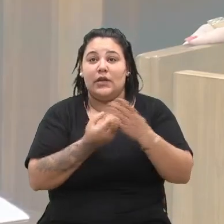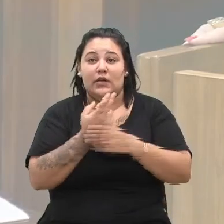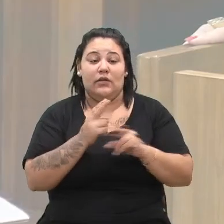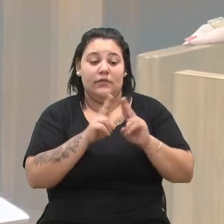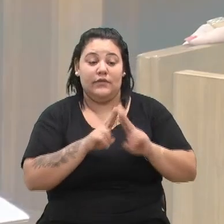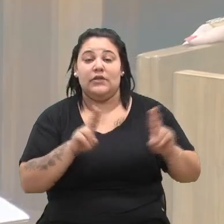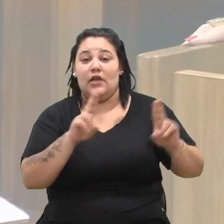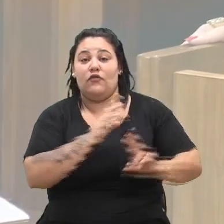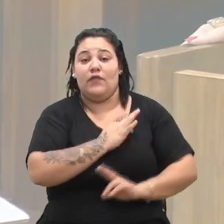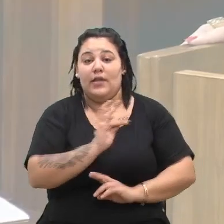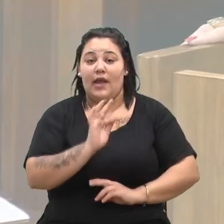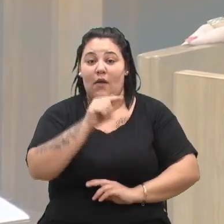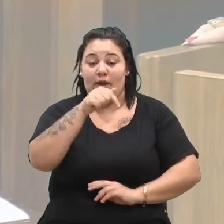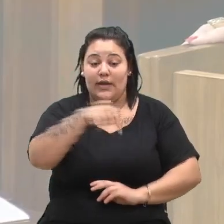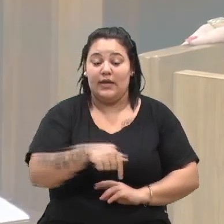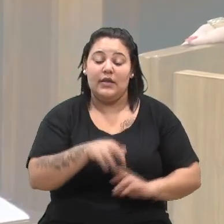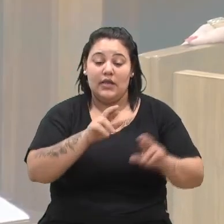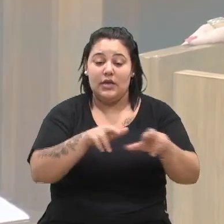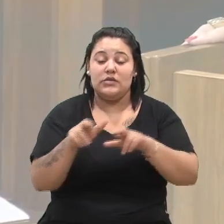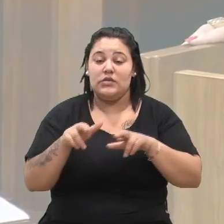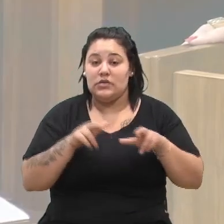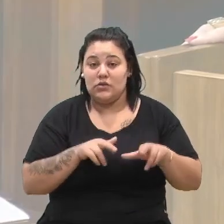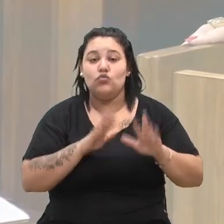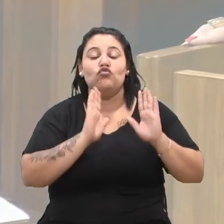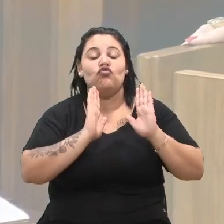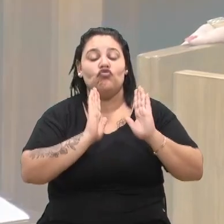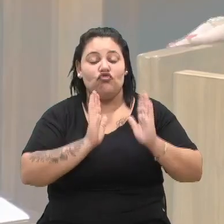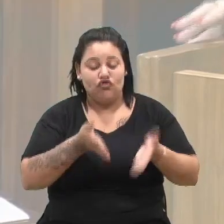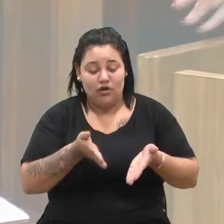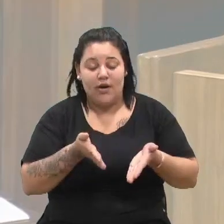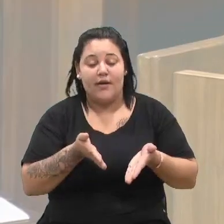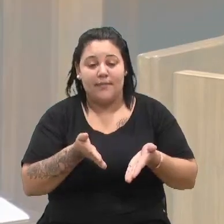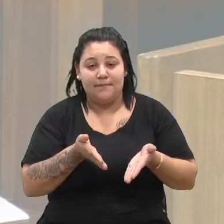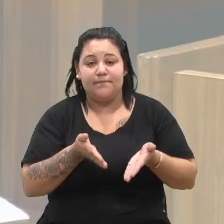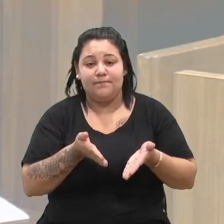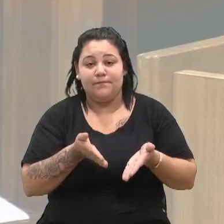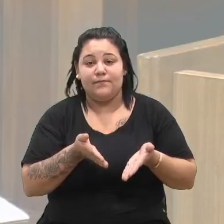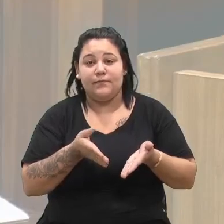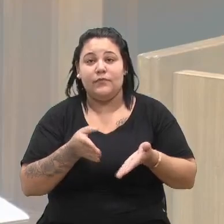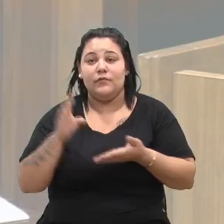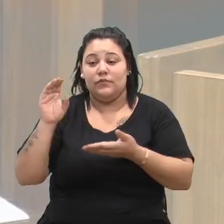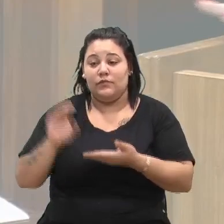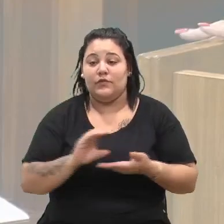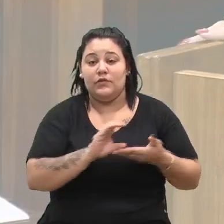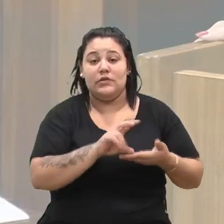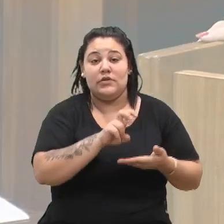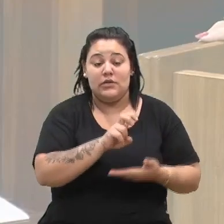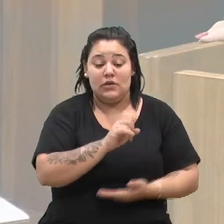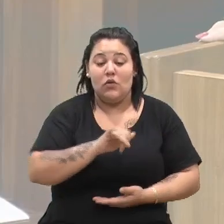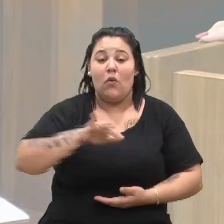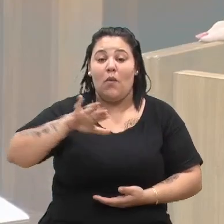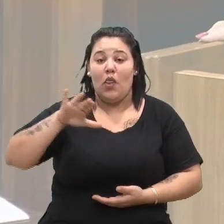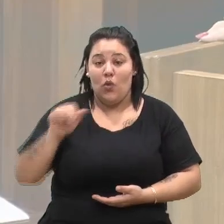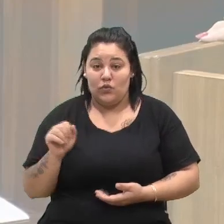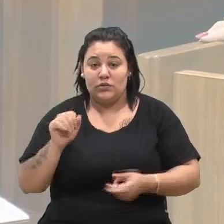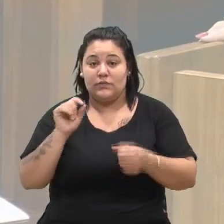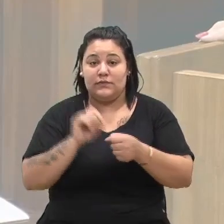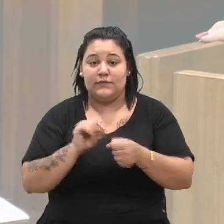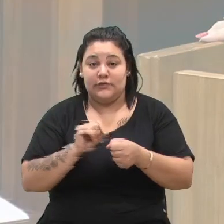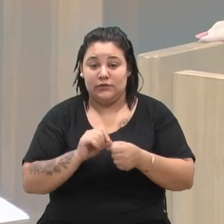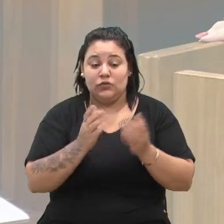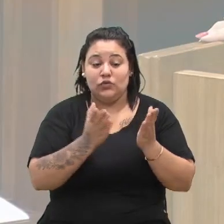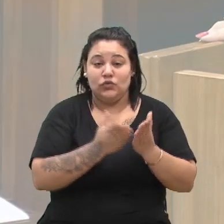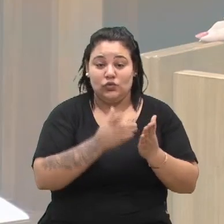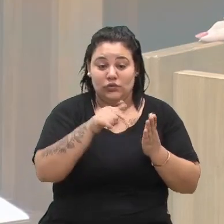na nossa região já foram incluídos 5 milhões para o estudo na nossa cidade, no PPA